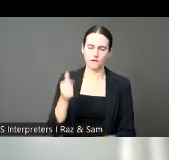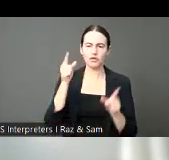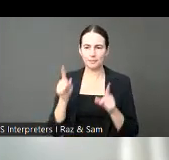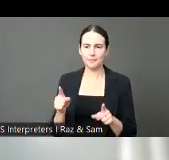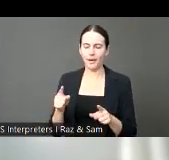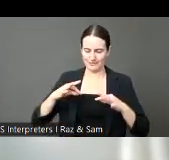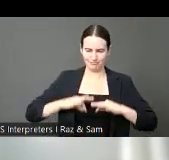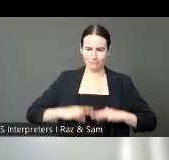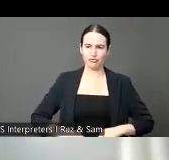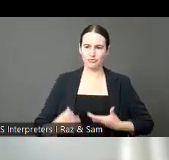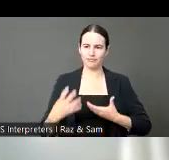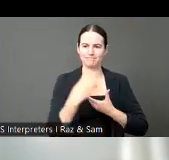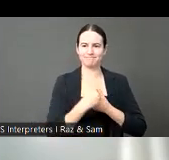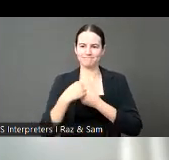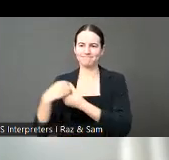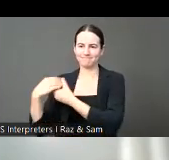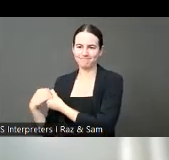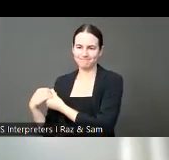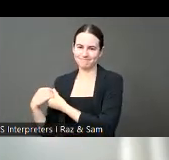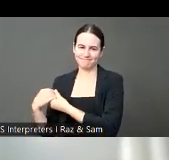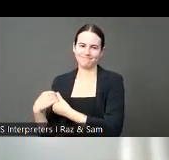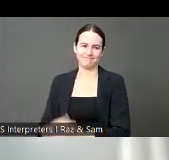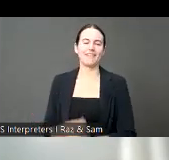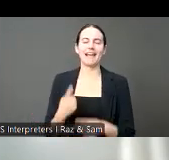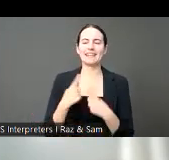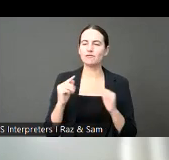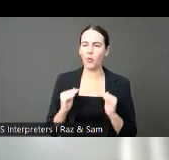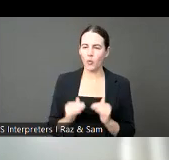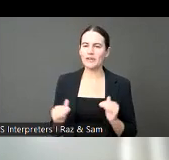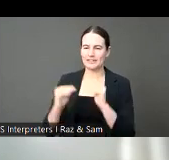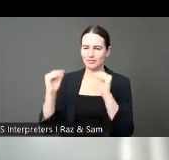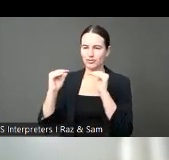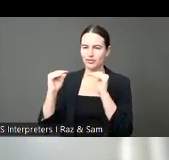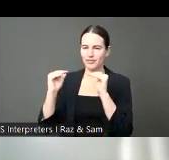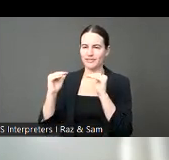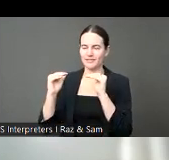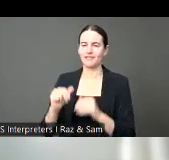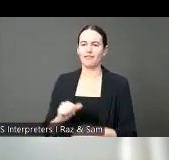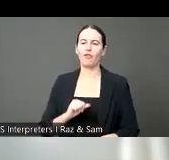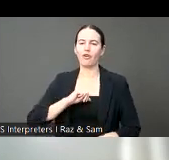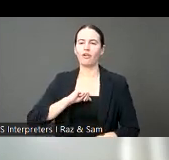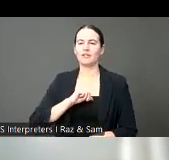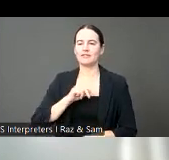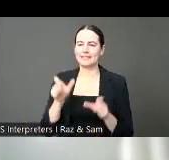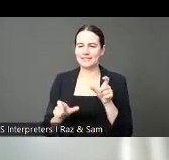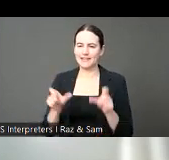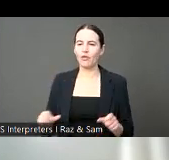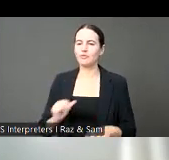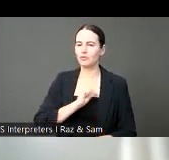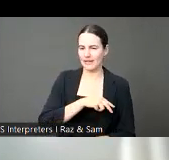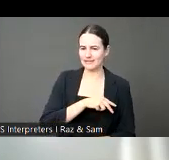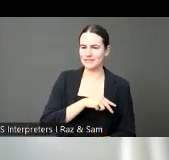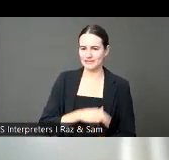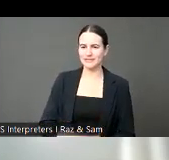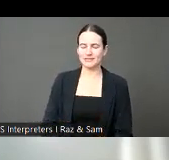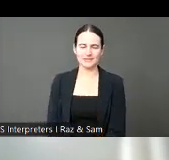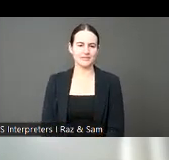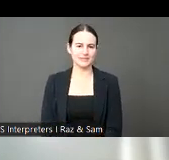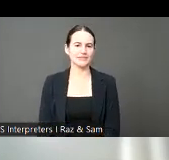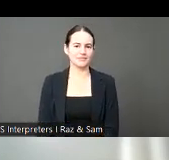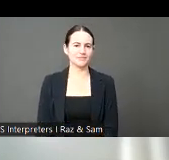organizações da sociedade civil, para que nós possamos ser mais efetivos, economizar recursos e possamos atuar de forma mais direcionada